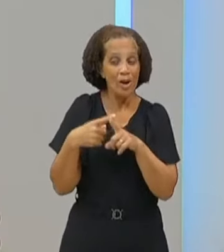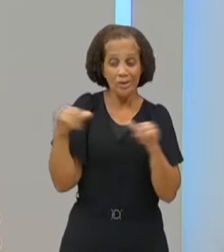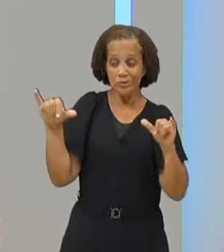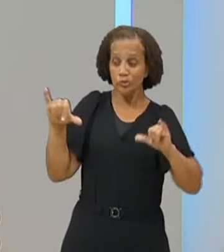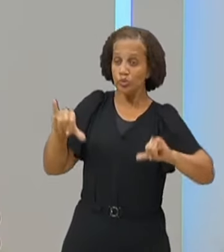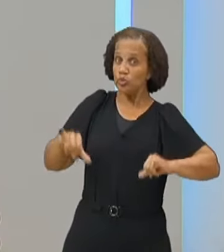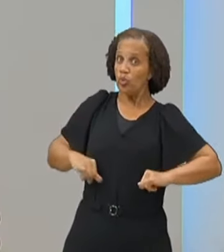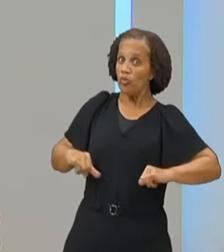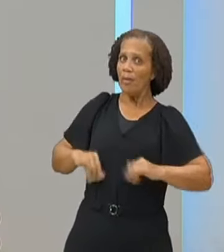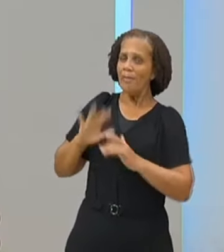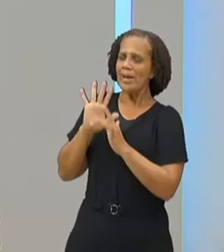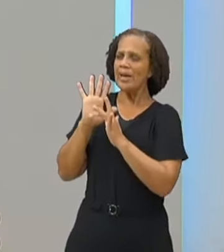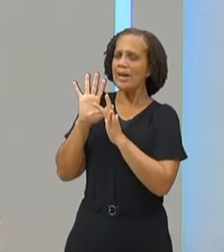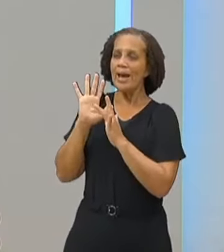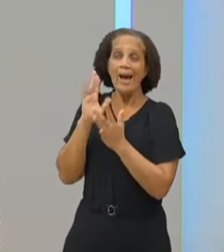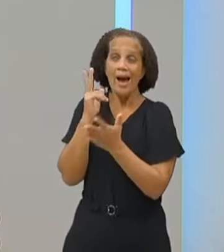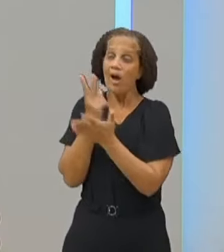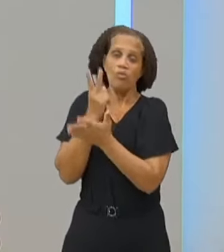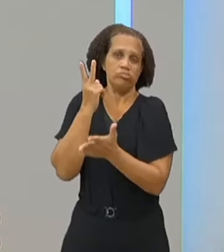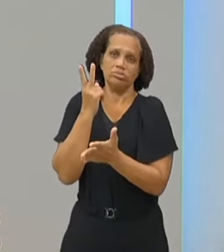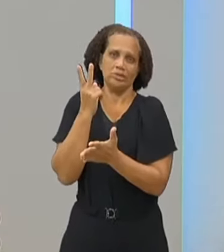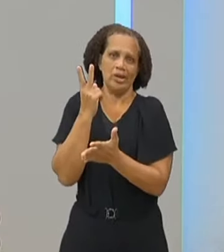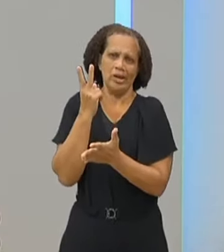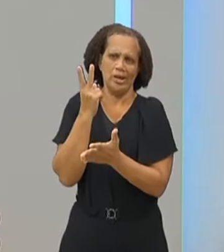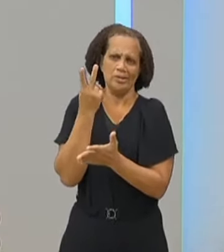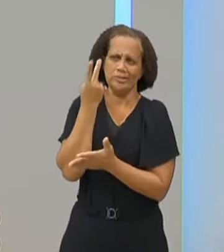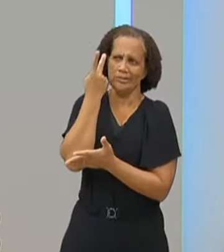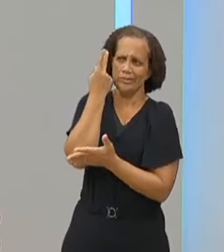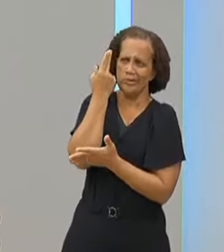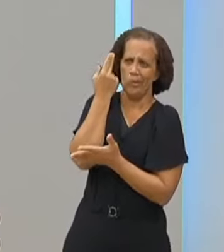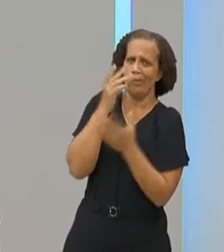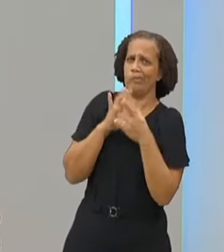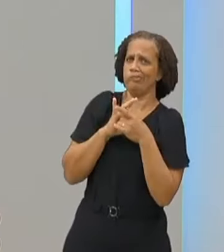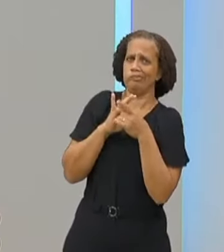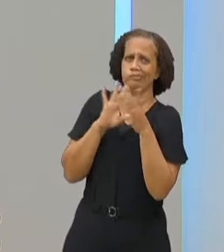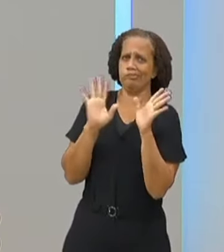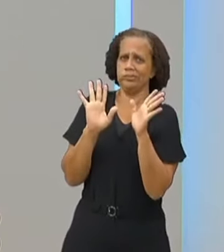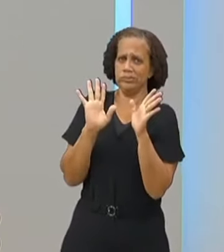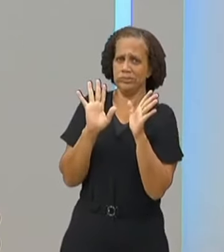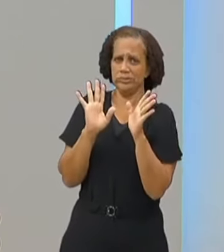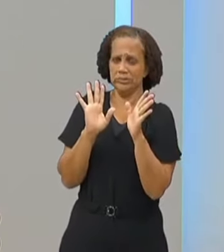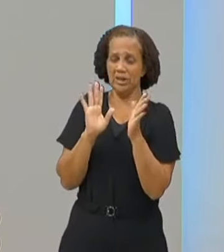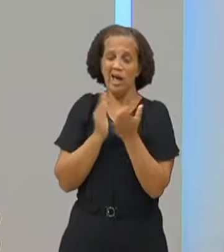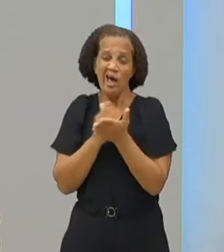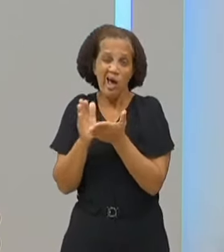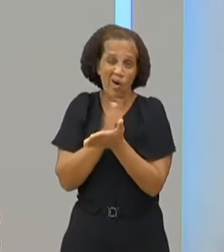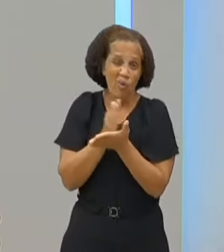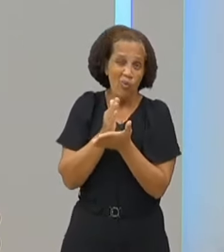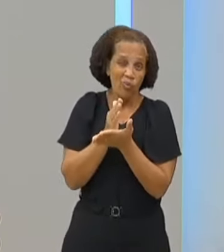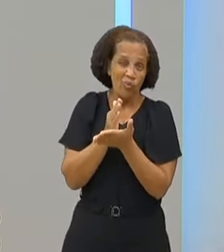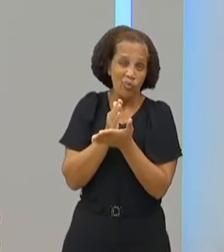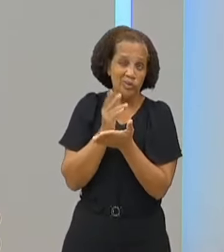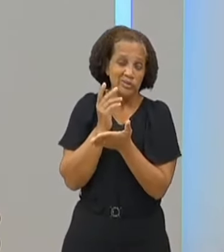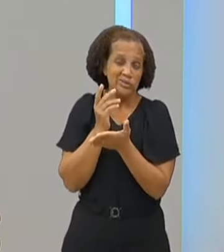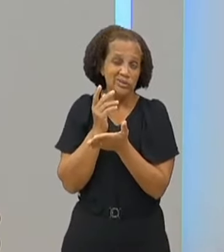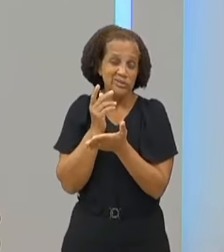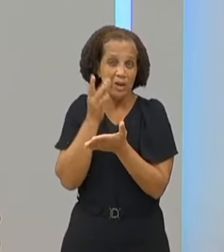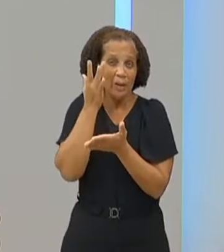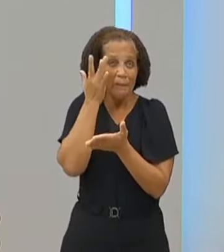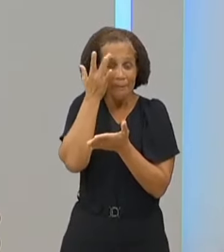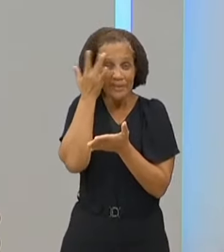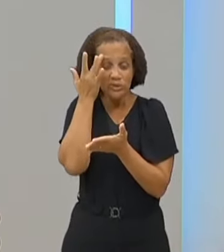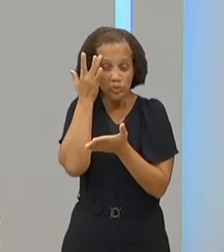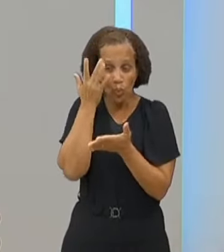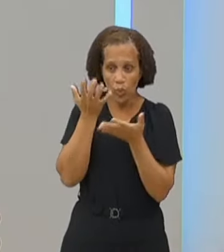de maneira gratuita, de maneira involuntária. Algumas vezes alguém